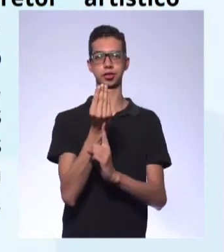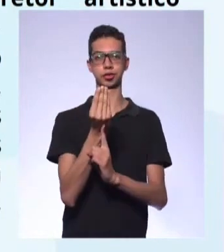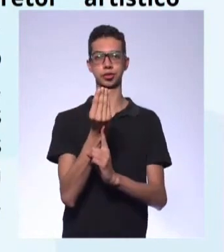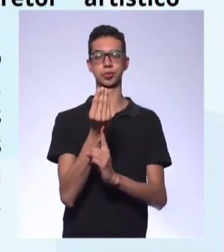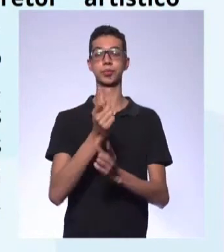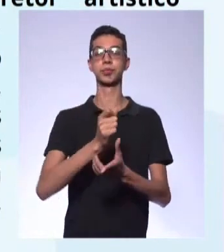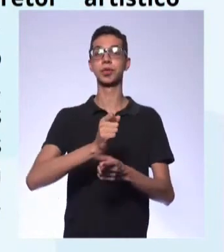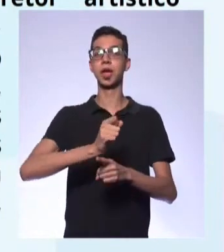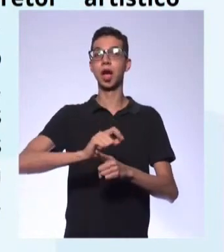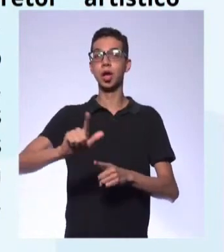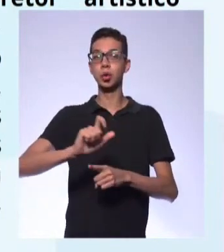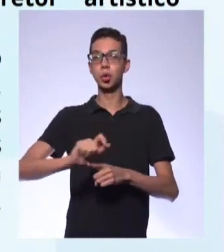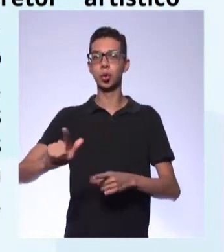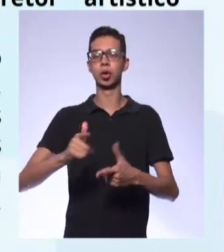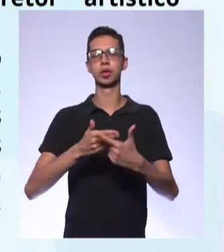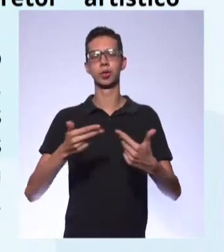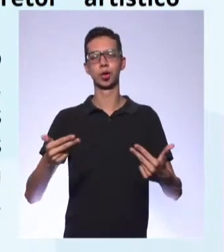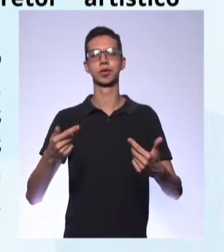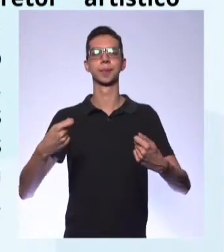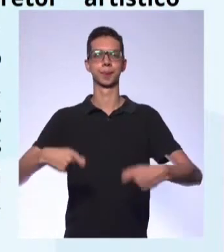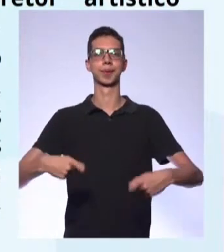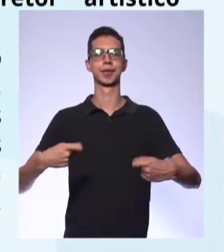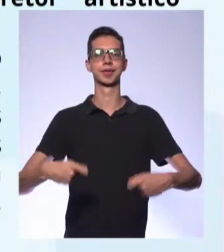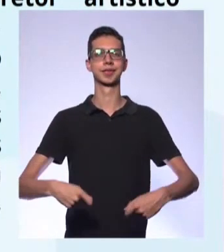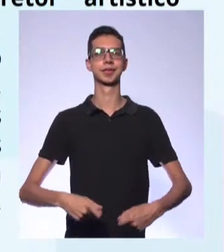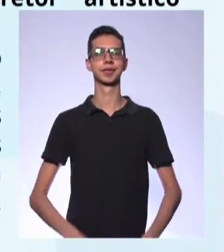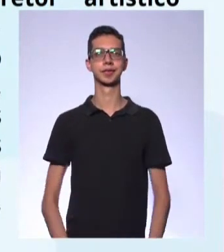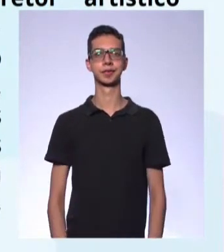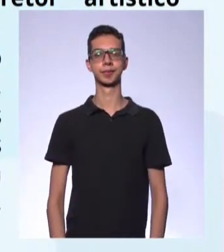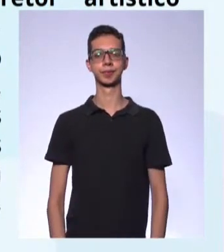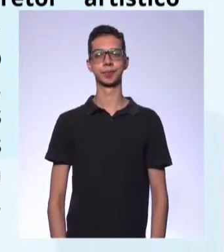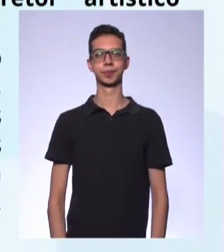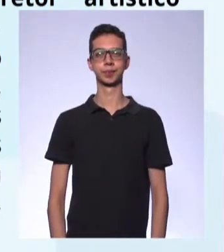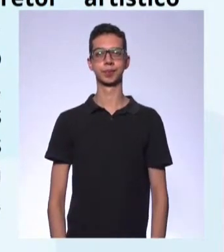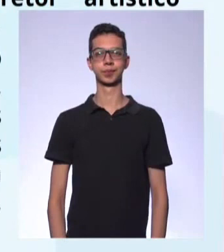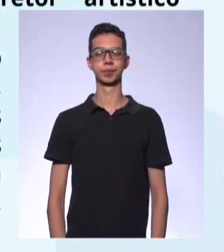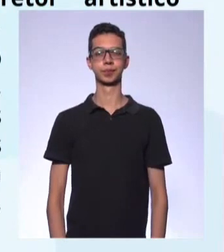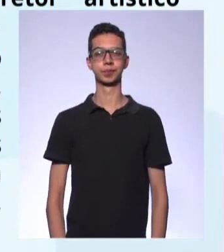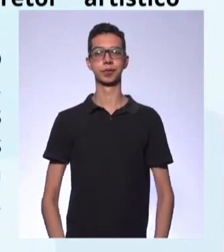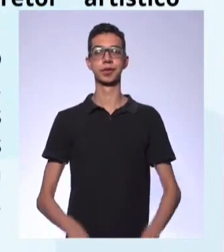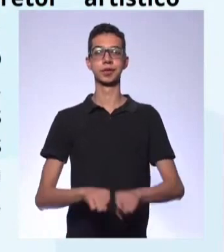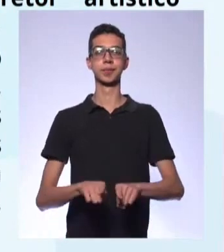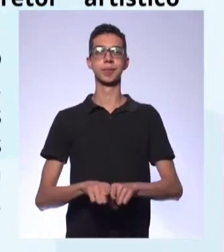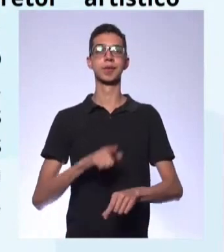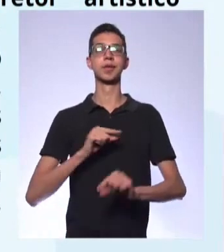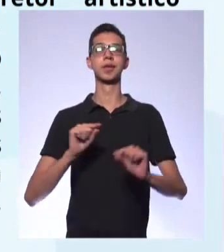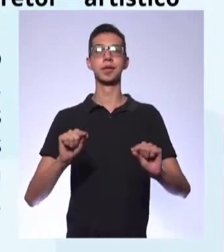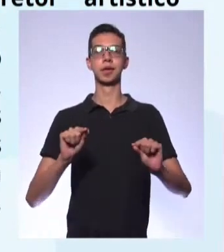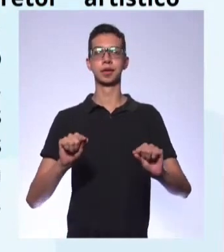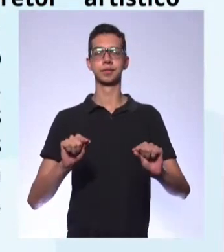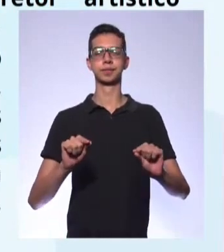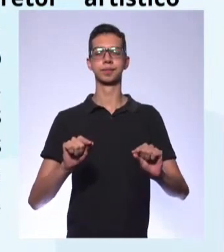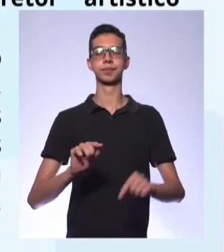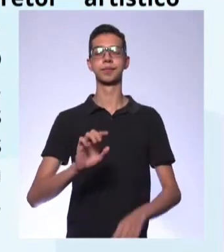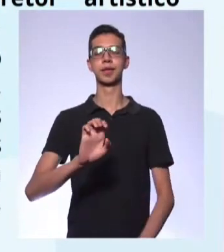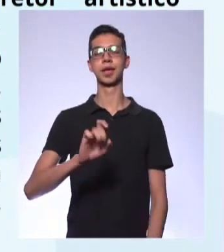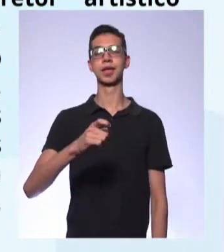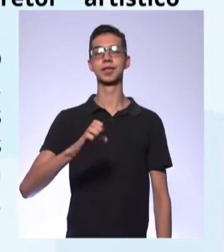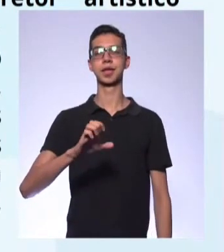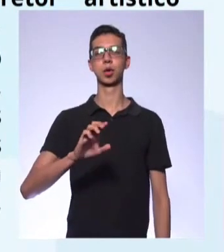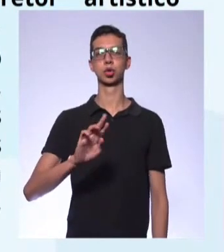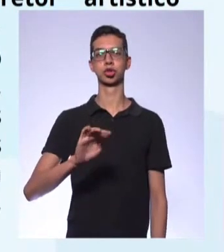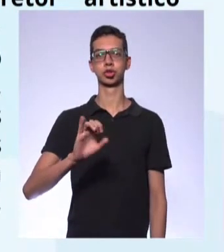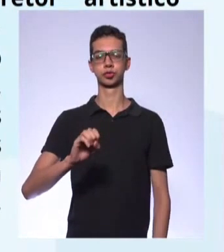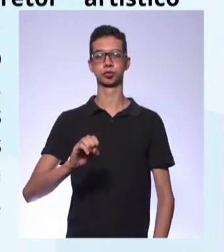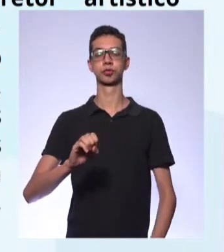os recursos humanos necessários para a realização desta parte do espetáculo. E nós temos também o diretor executivo, que ele é responsável pela área